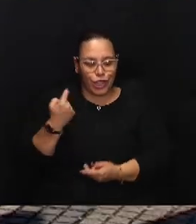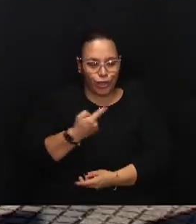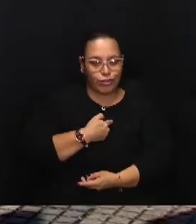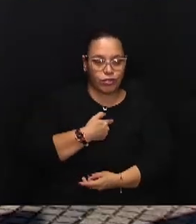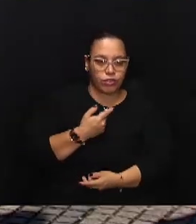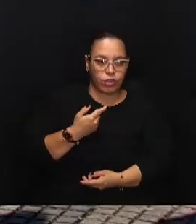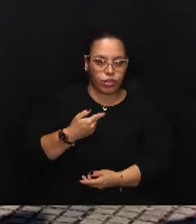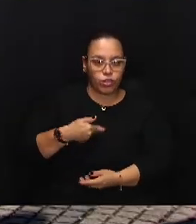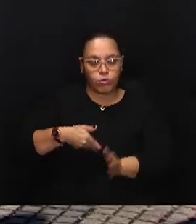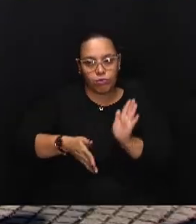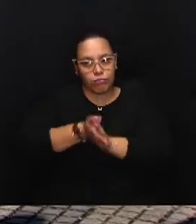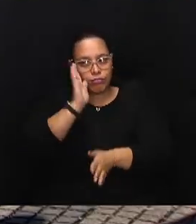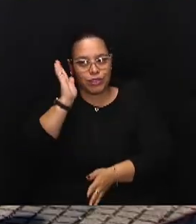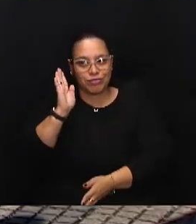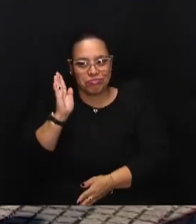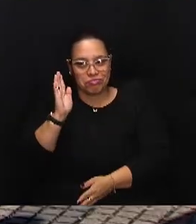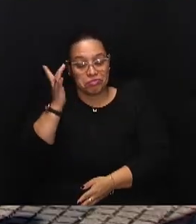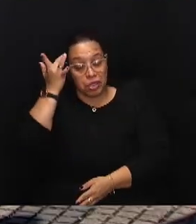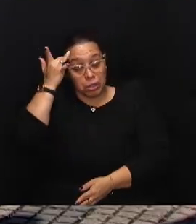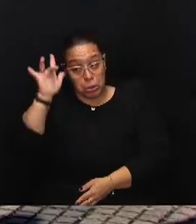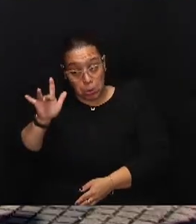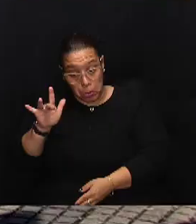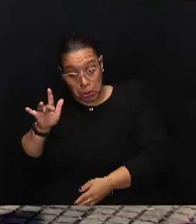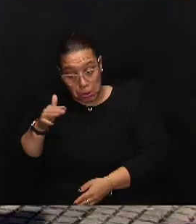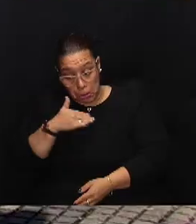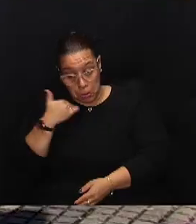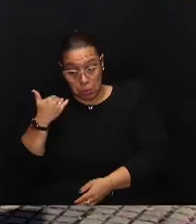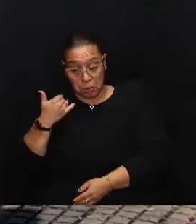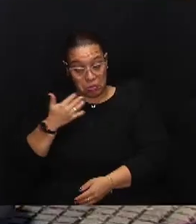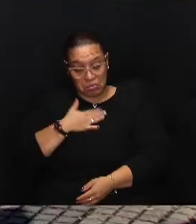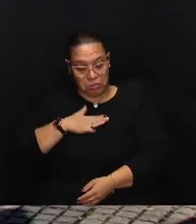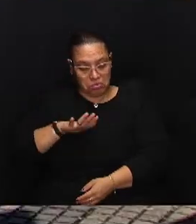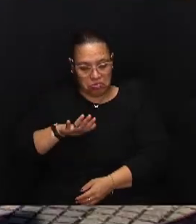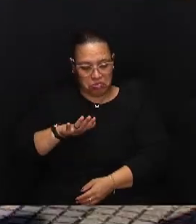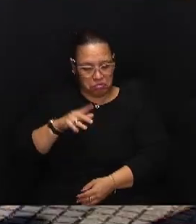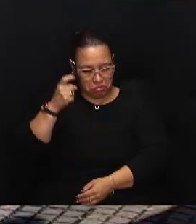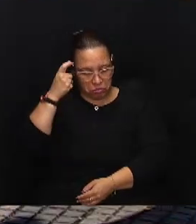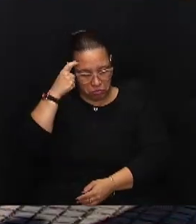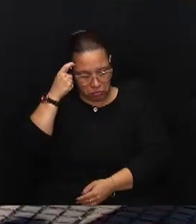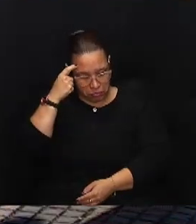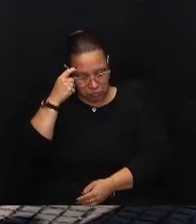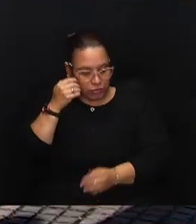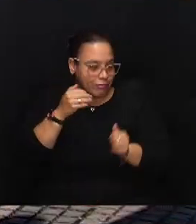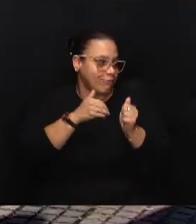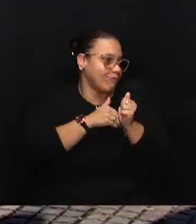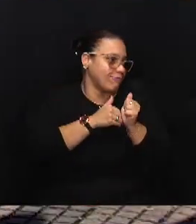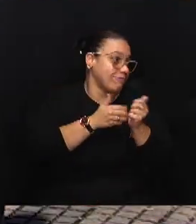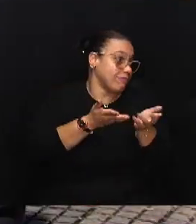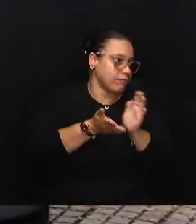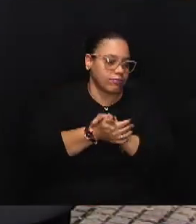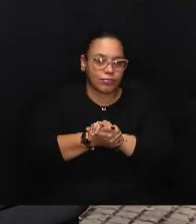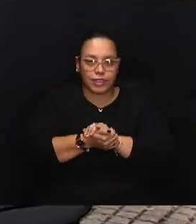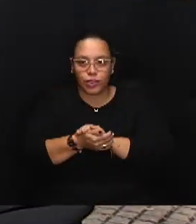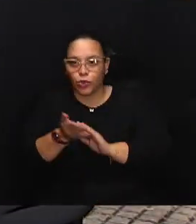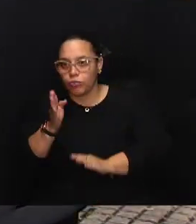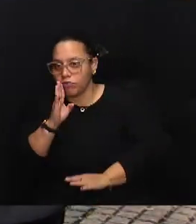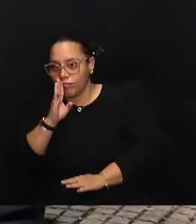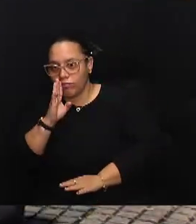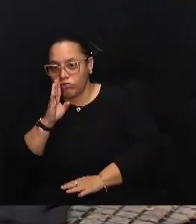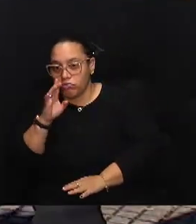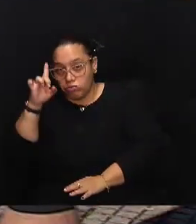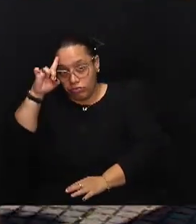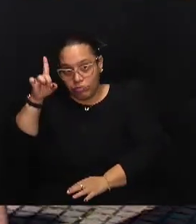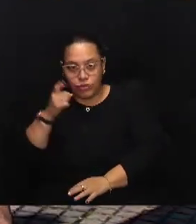hora. Porque eu não sei se o pessoal sabe onde a gente vai morrer, né? A gente não gosta muito de pensar nisso. O segredo, né? Não pode contar pra ninguém, mas um dia a gente vai morrer